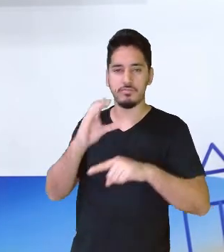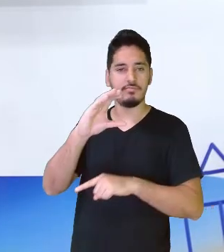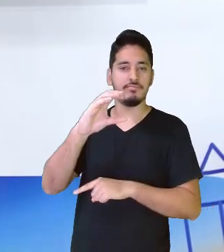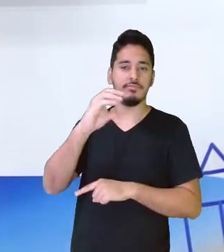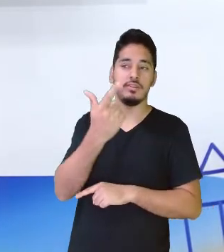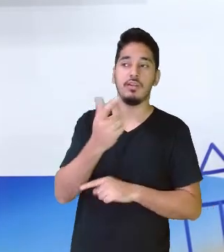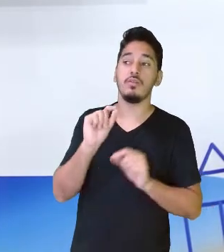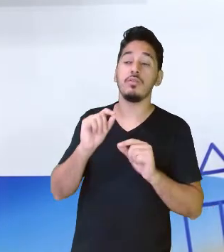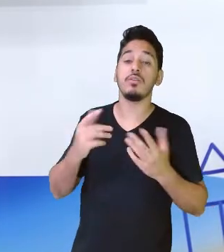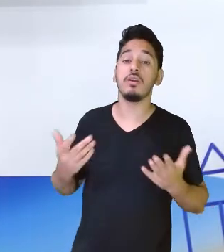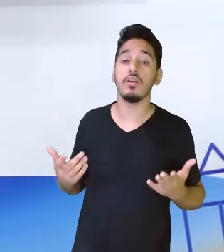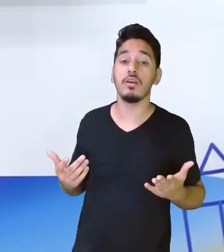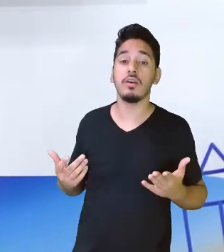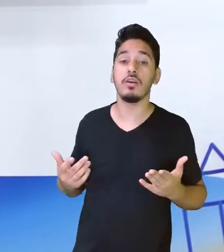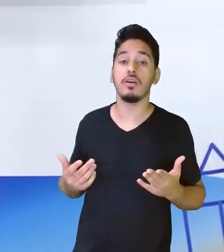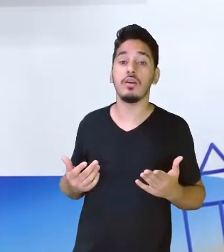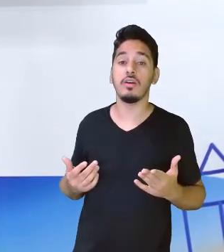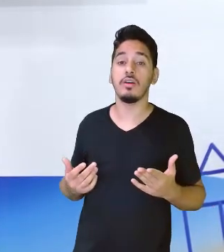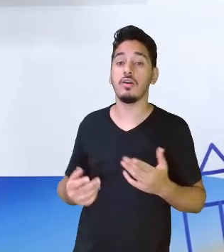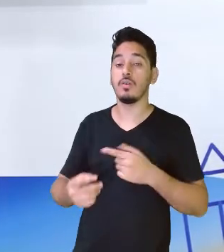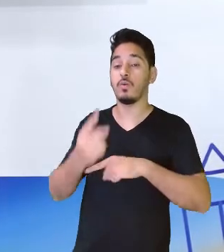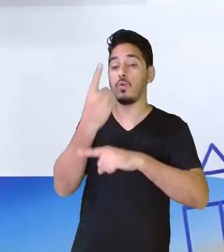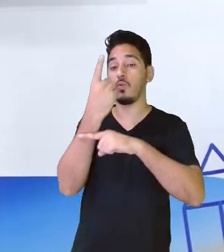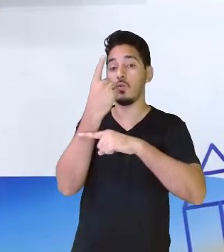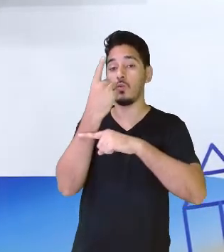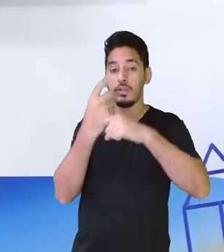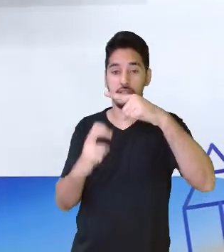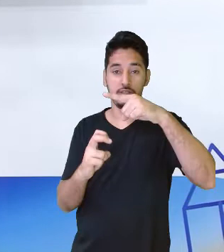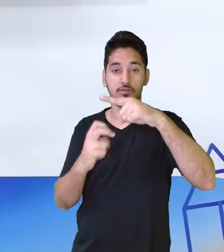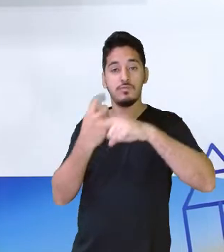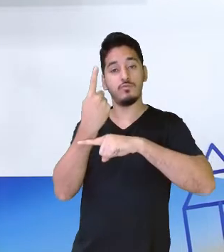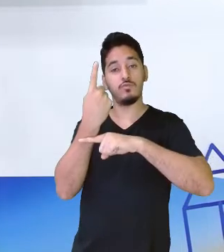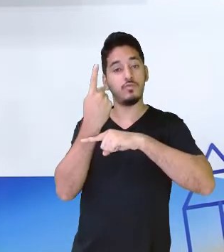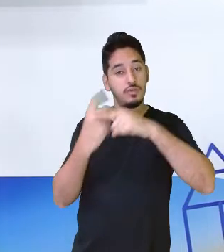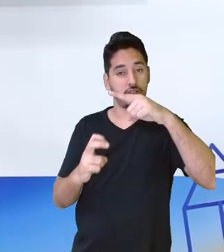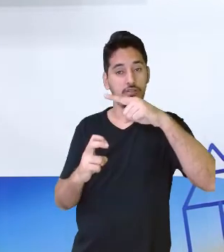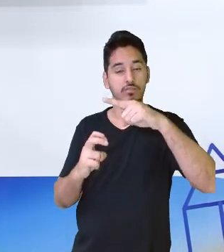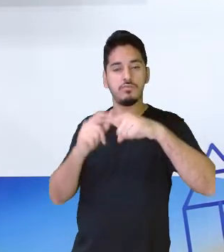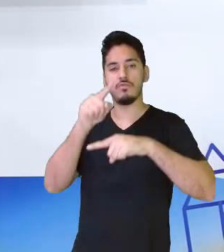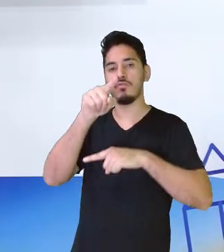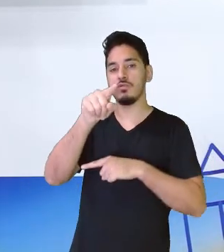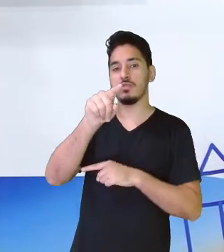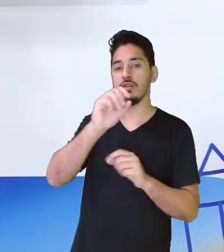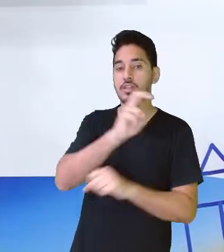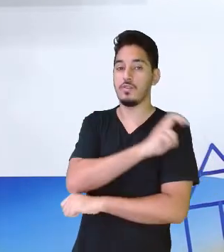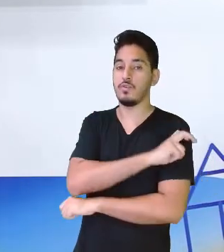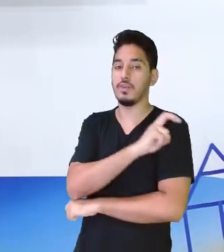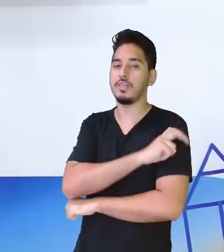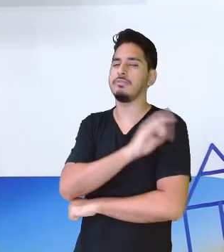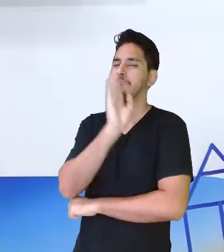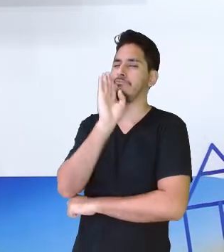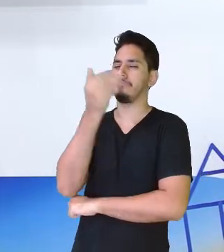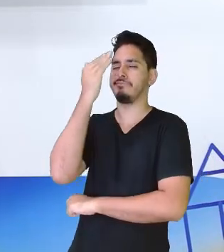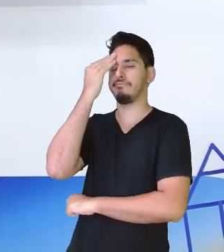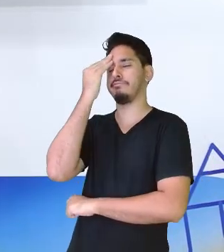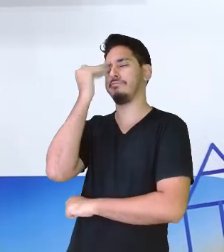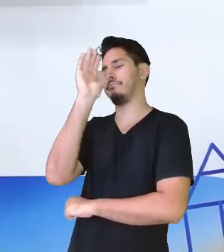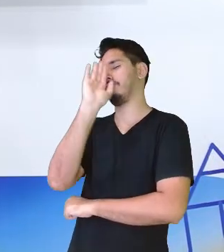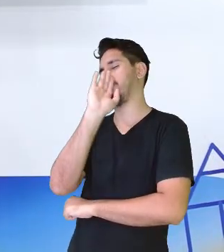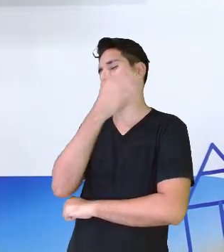claro que eu vou encontrar 1/5. E você que é do 5º ano já sabe,